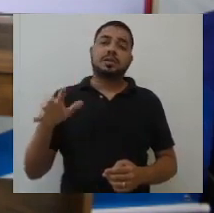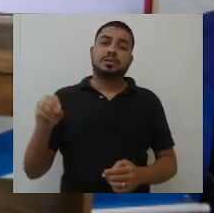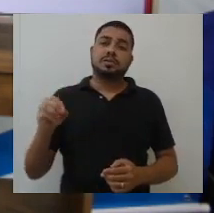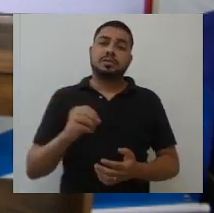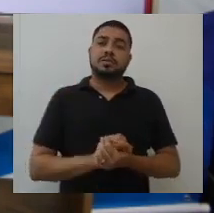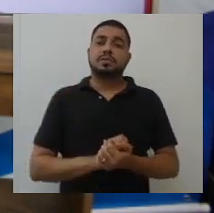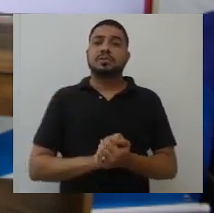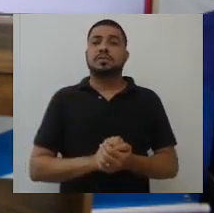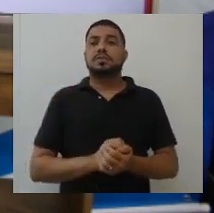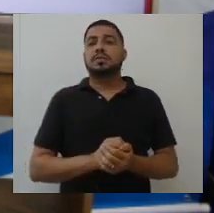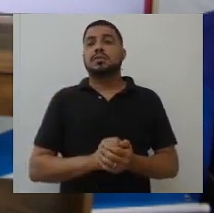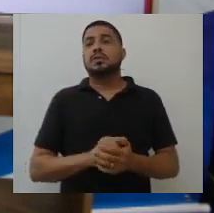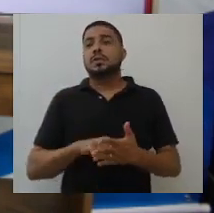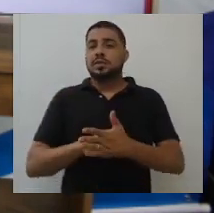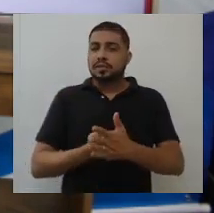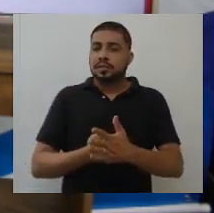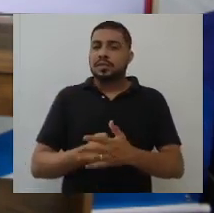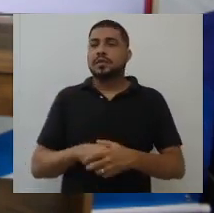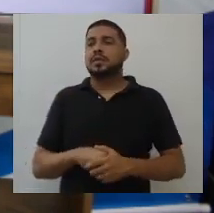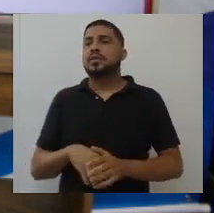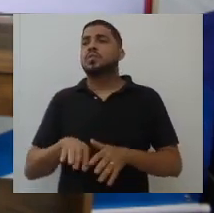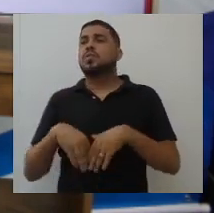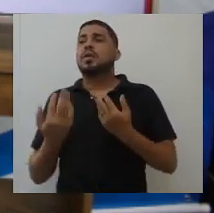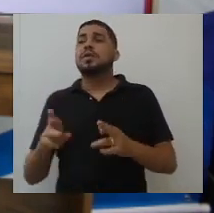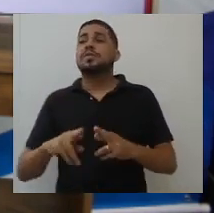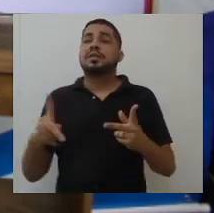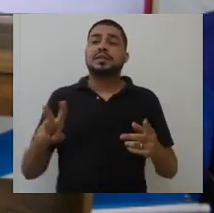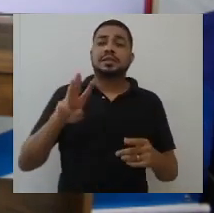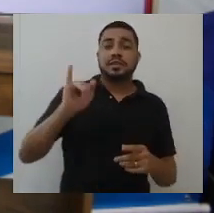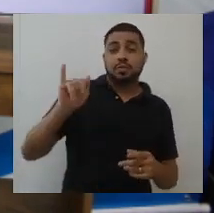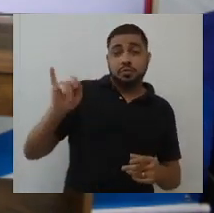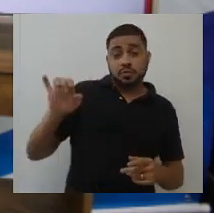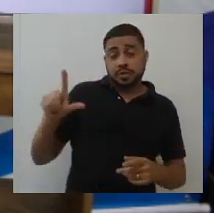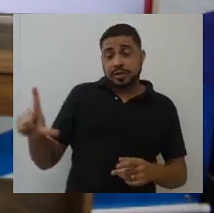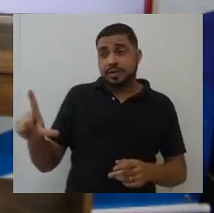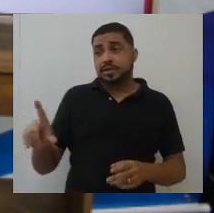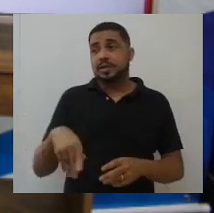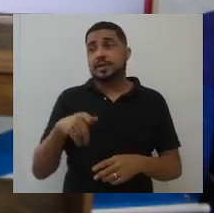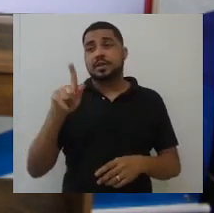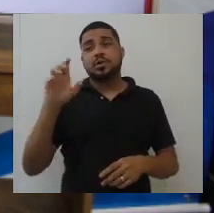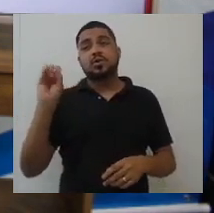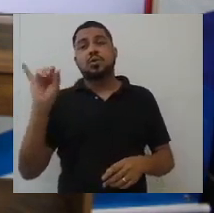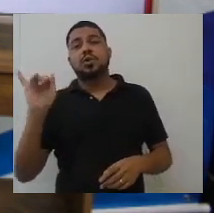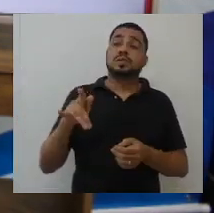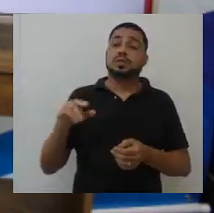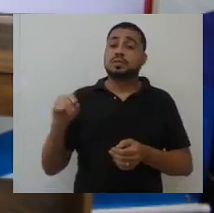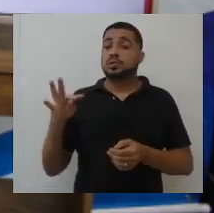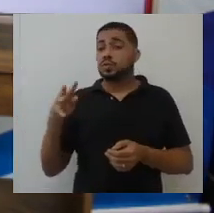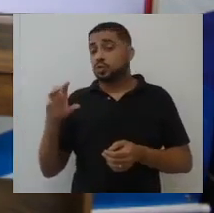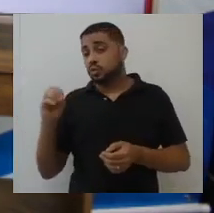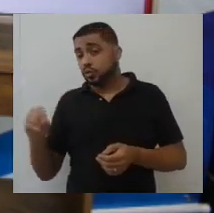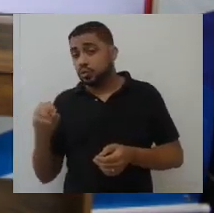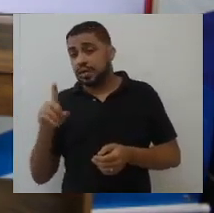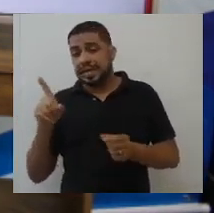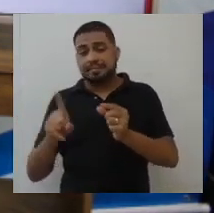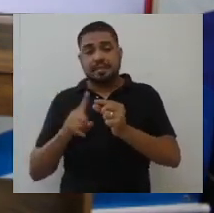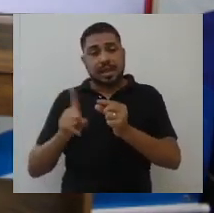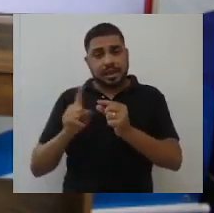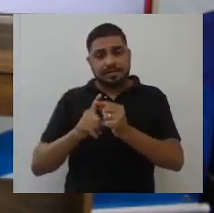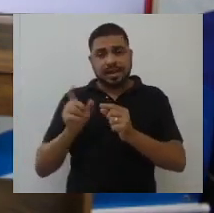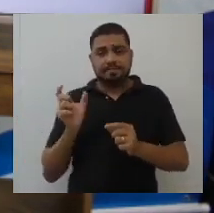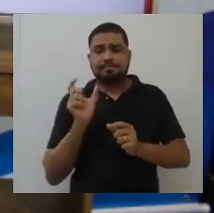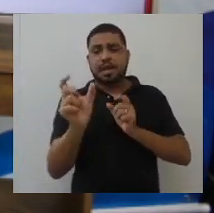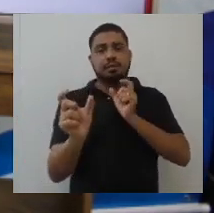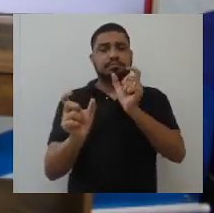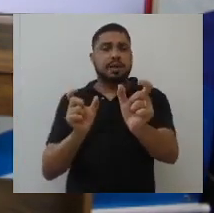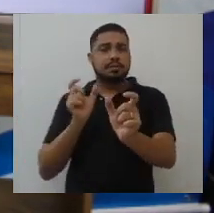diferença de will e going to? Vê só, Duda. Essa pergunta, palavras aparecem, essas expressões